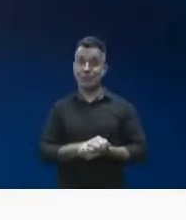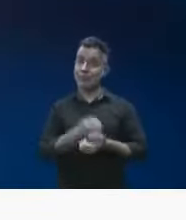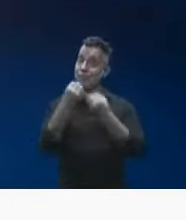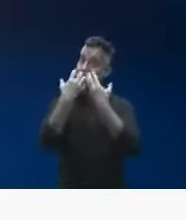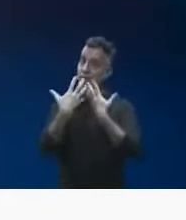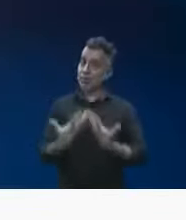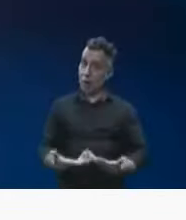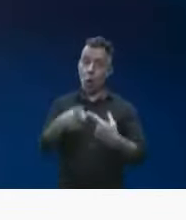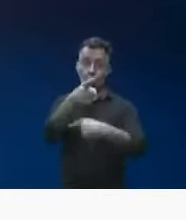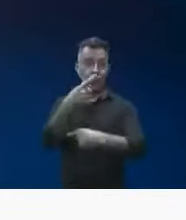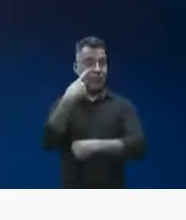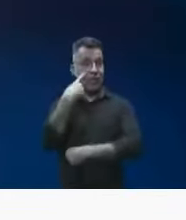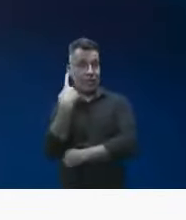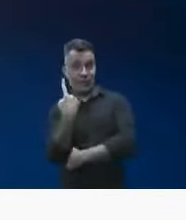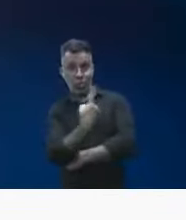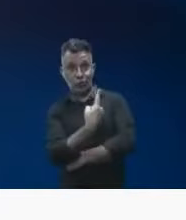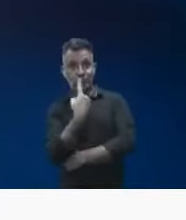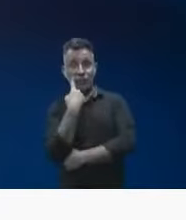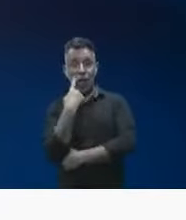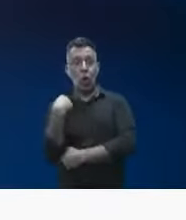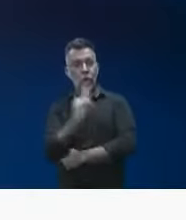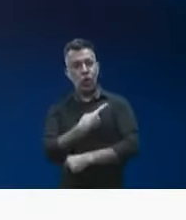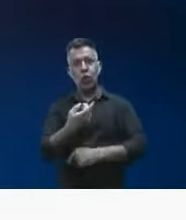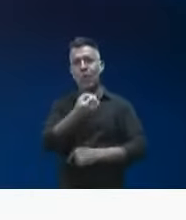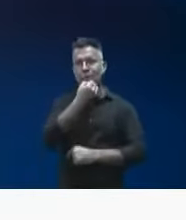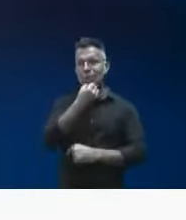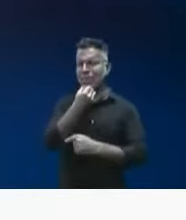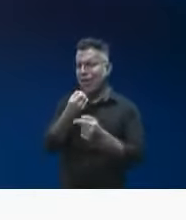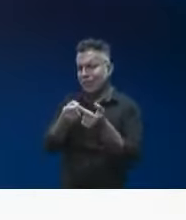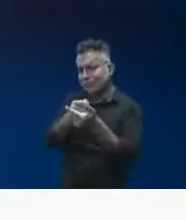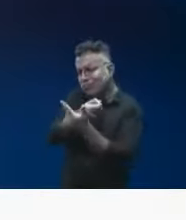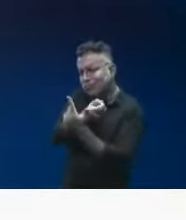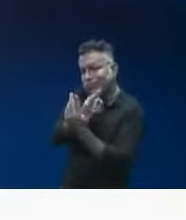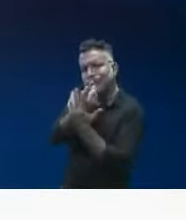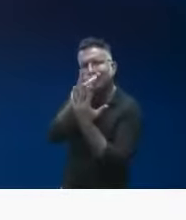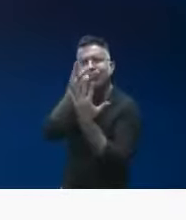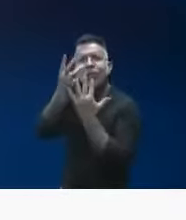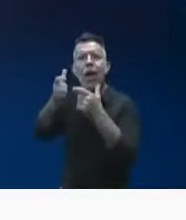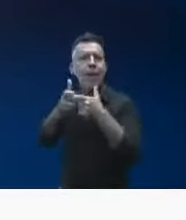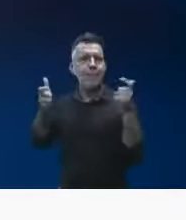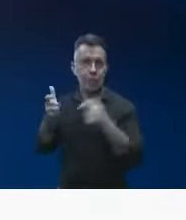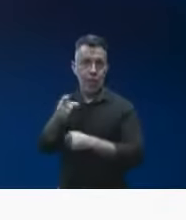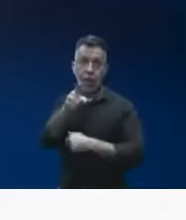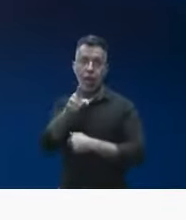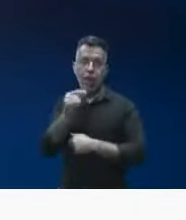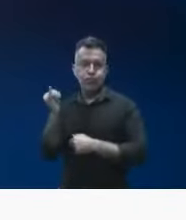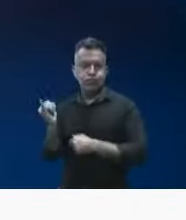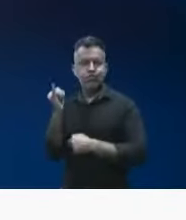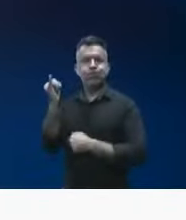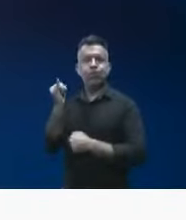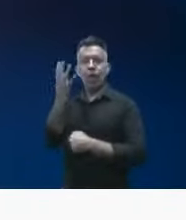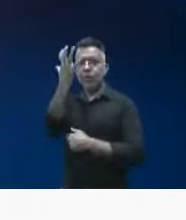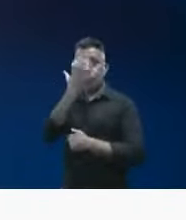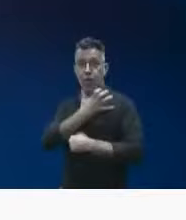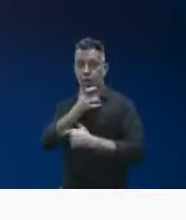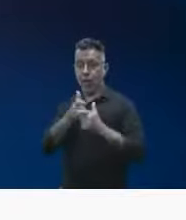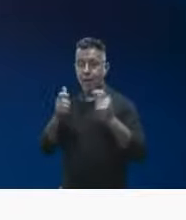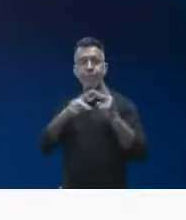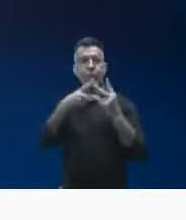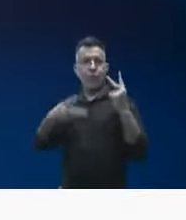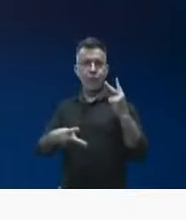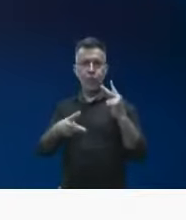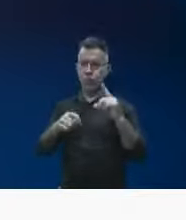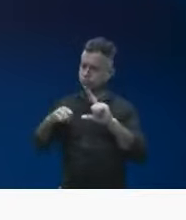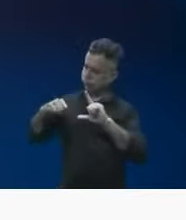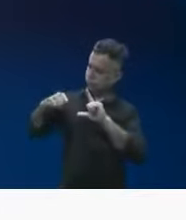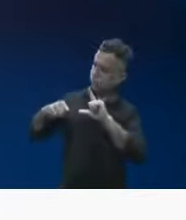Bom, como vocês viram, nossas oportunidades são enormes. A relevância e amplitude da Via são